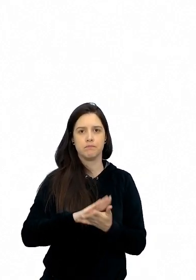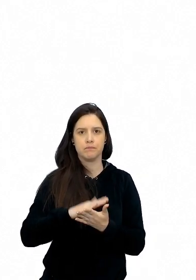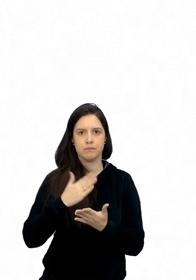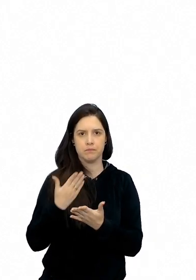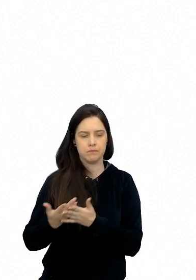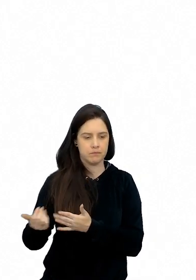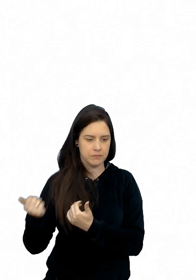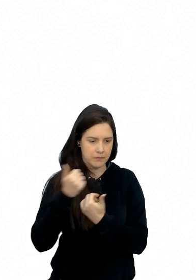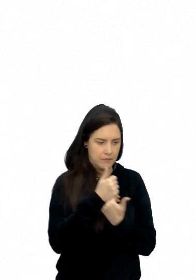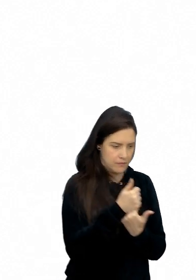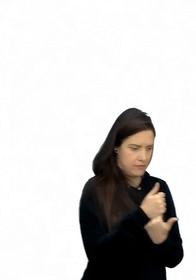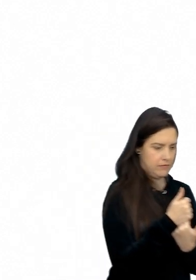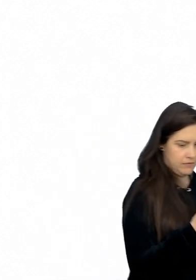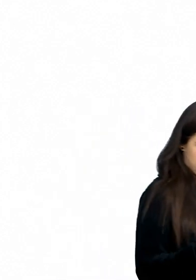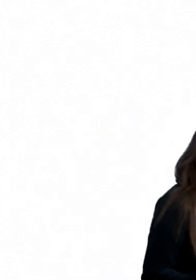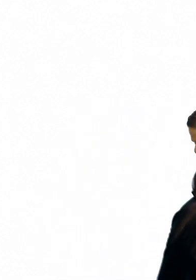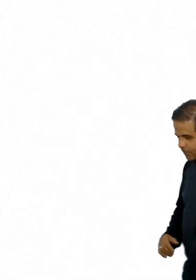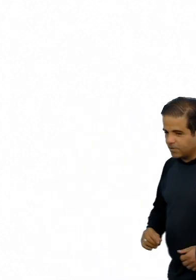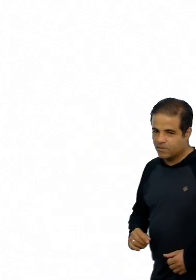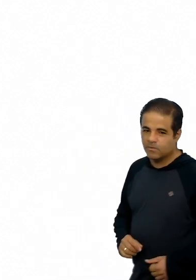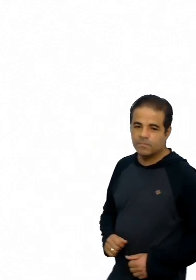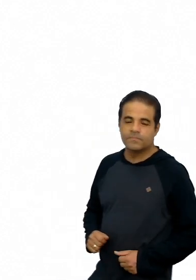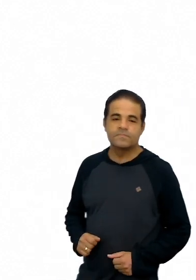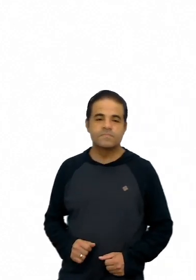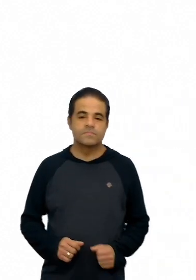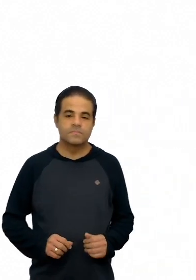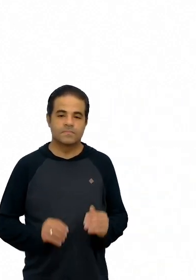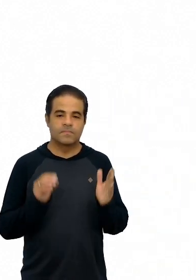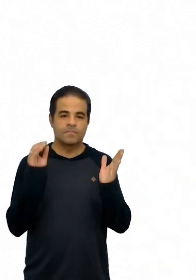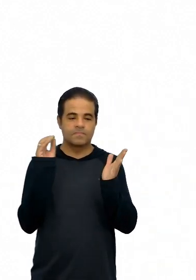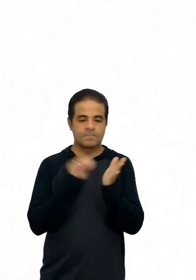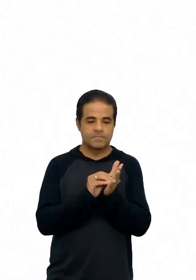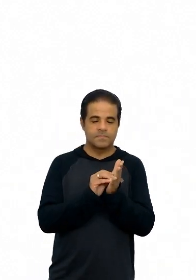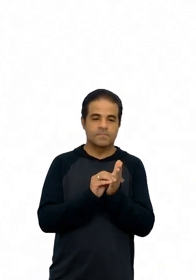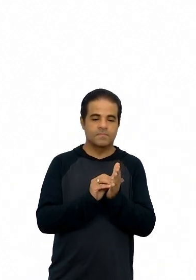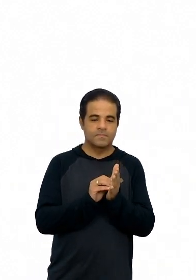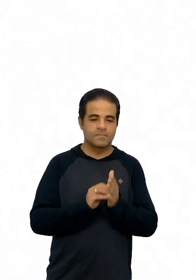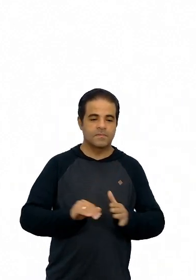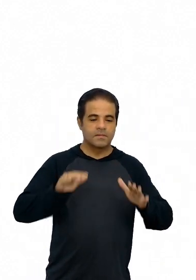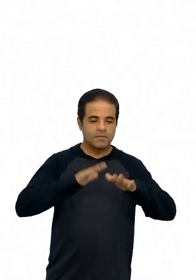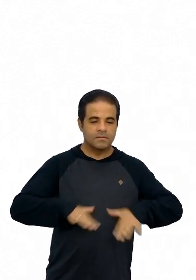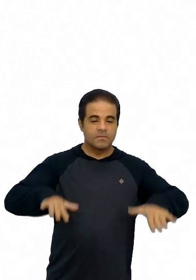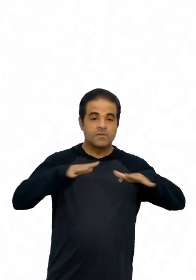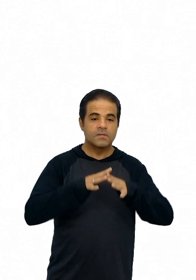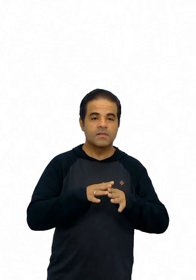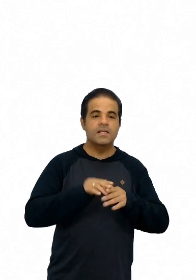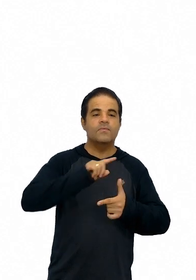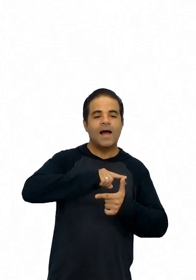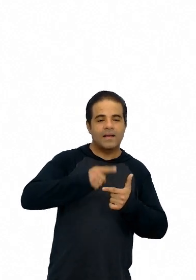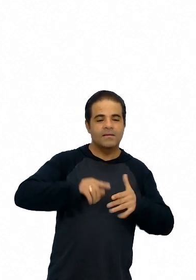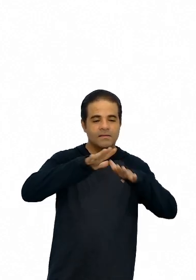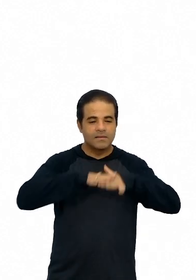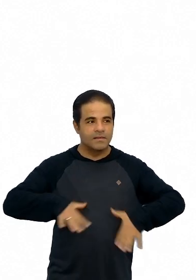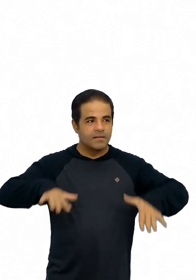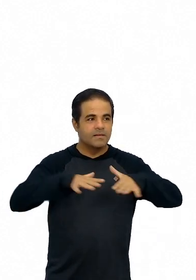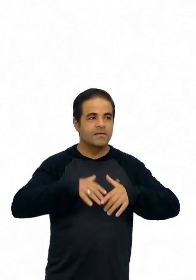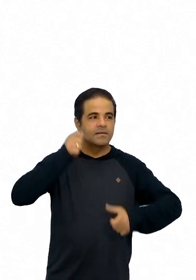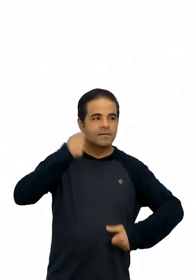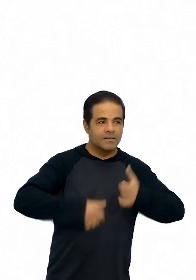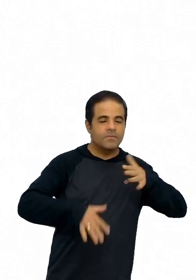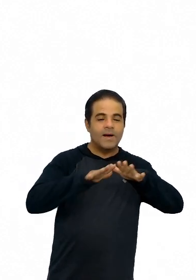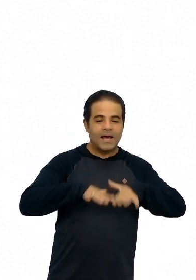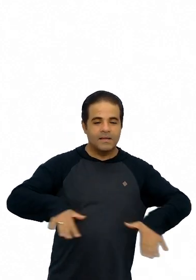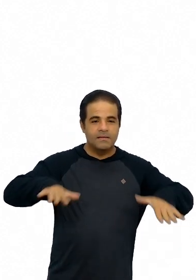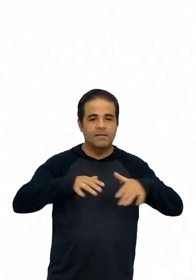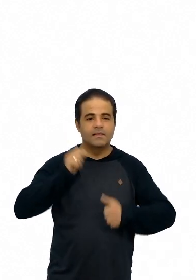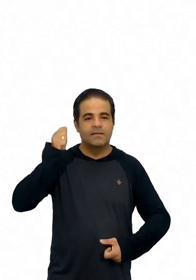CMP, tá? Que são os ângulos formados pelas semi-retas, pelo segmento CM e MP, tendo como vértice ali